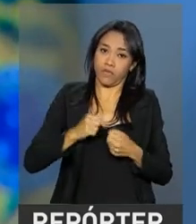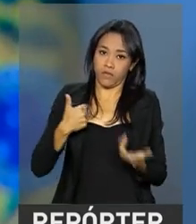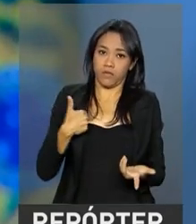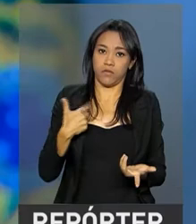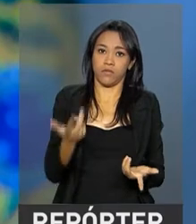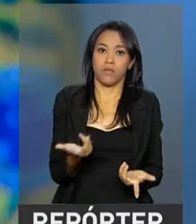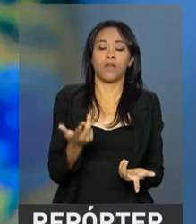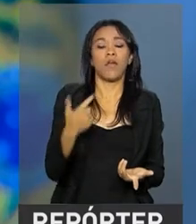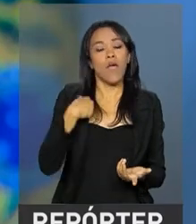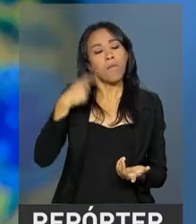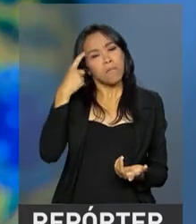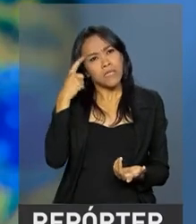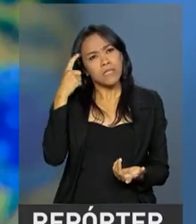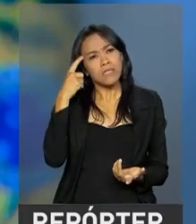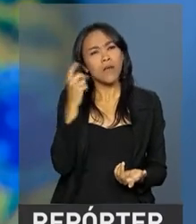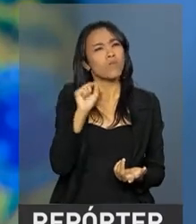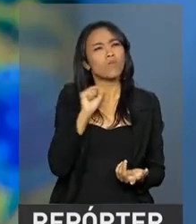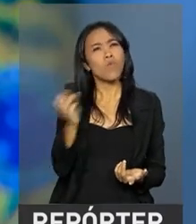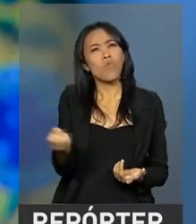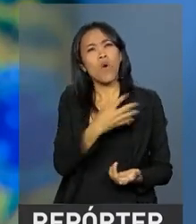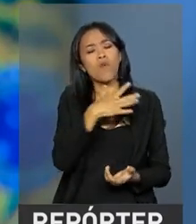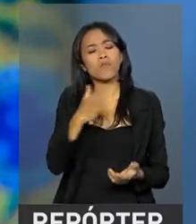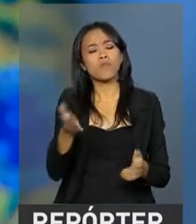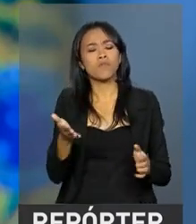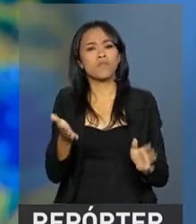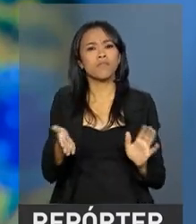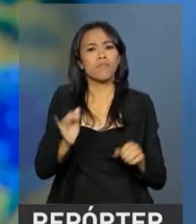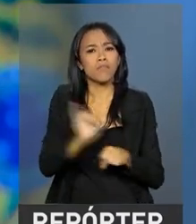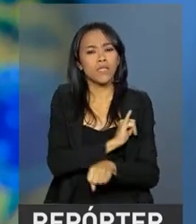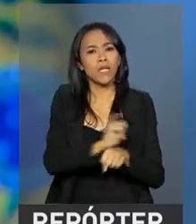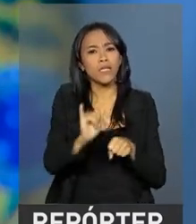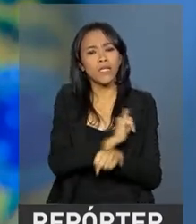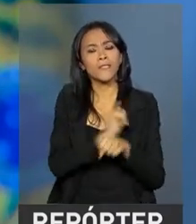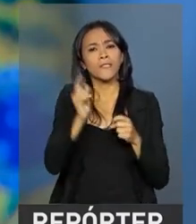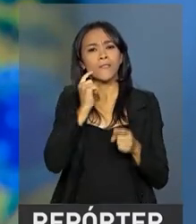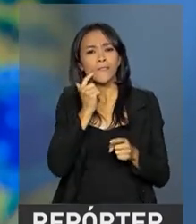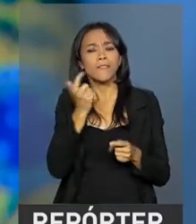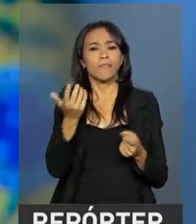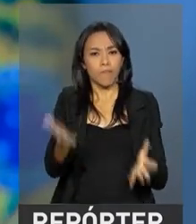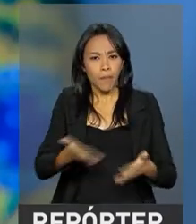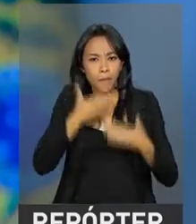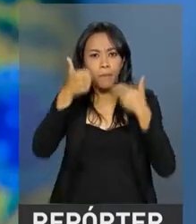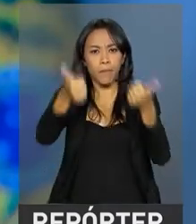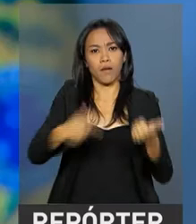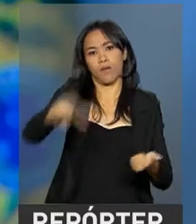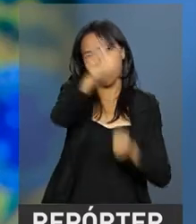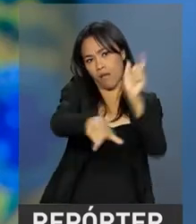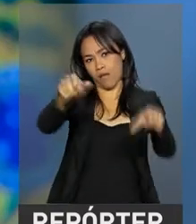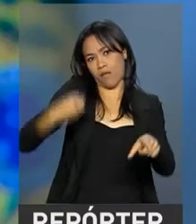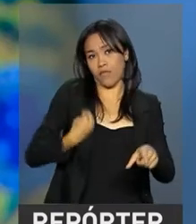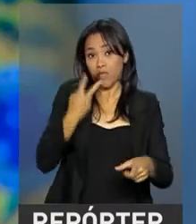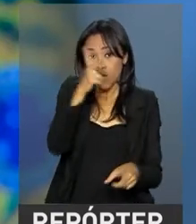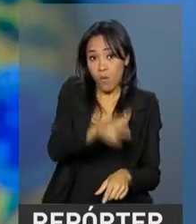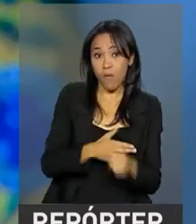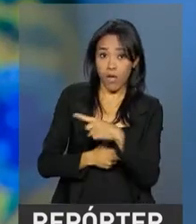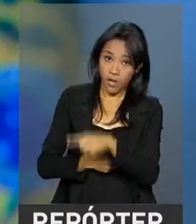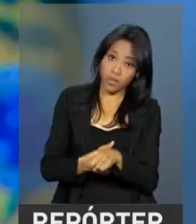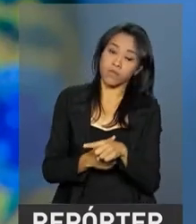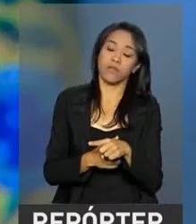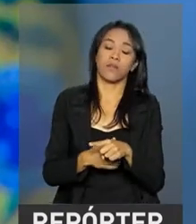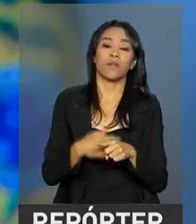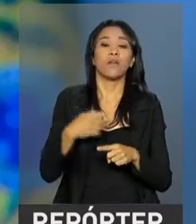a pensar em novas medidas para aceitar sua vida como essa por exemplo tem como preocupação